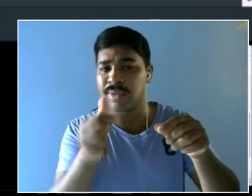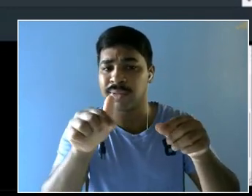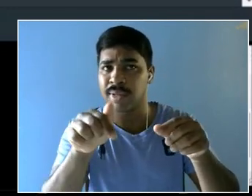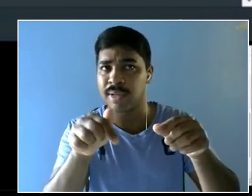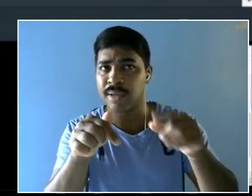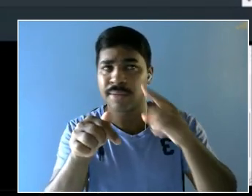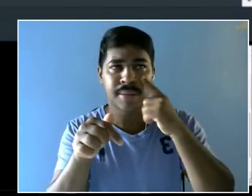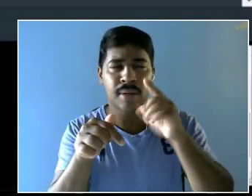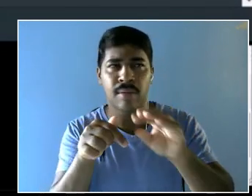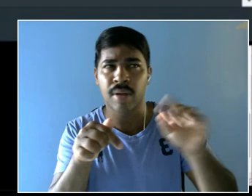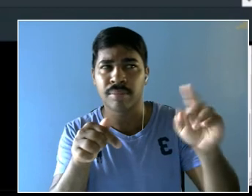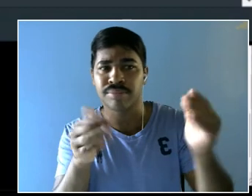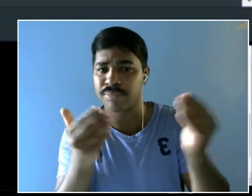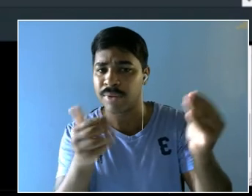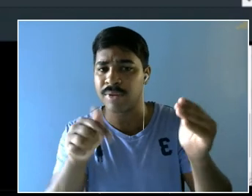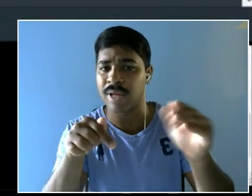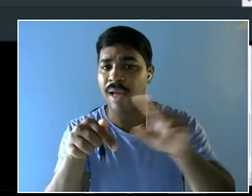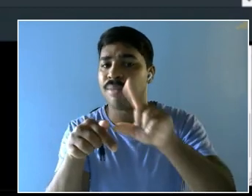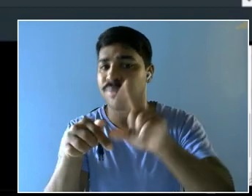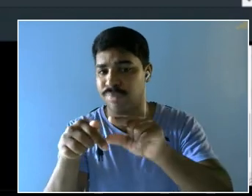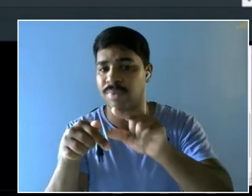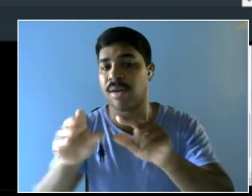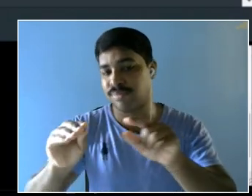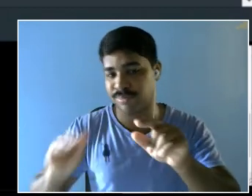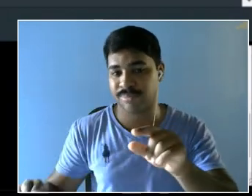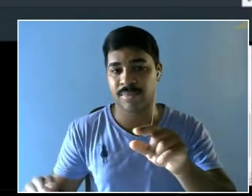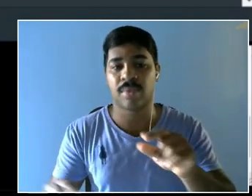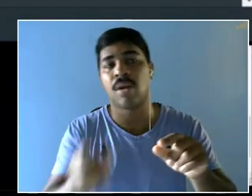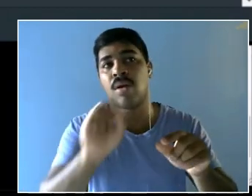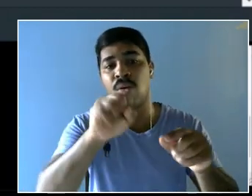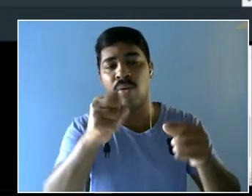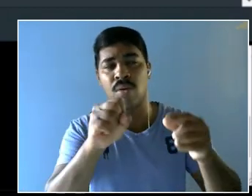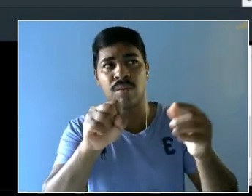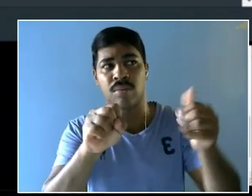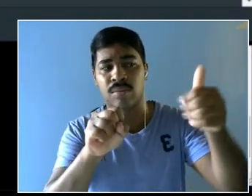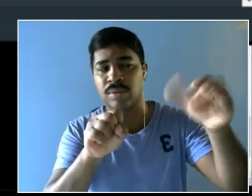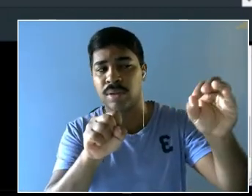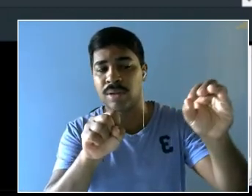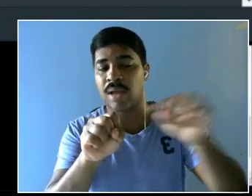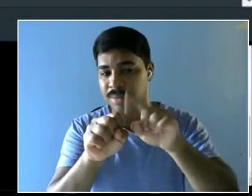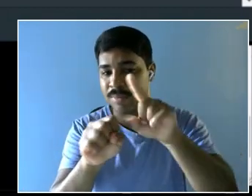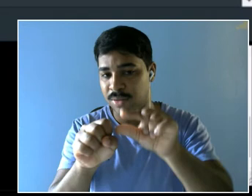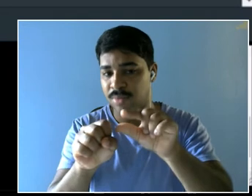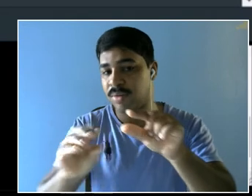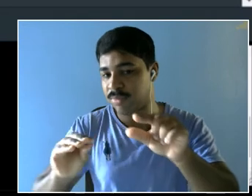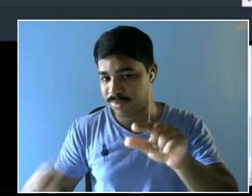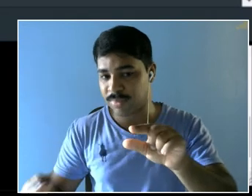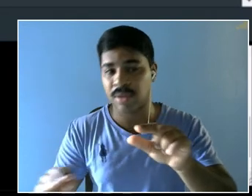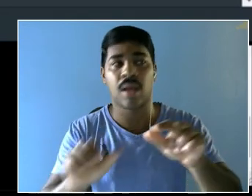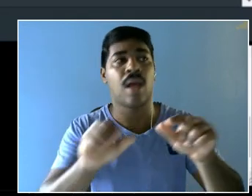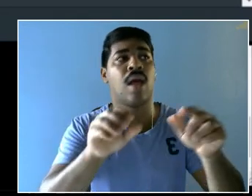8 mais 1 dá 9. 9 é menor que 10? 9 é menor que 10, verdadeiro. Escreve 9. 9 mais 1